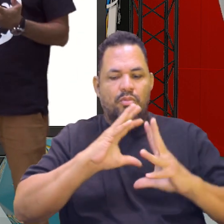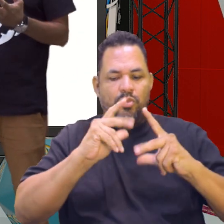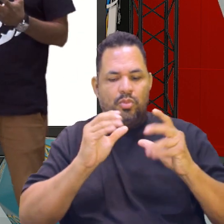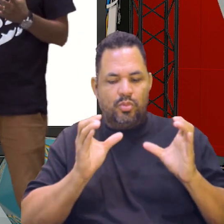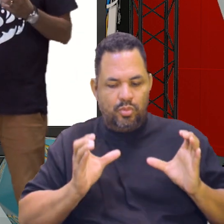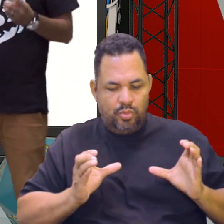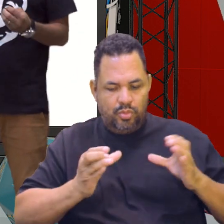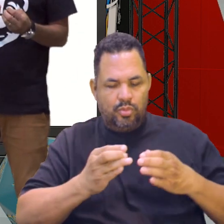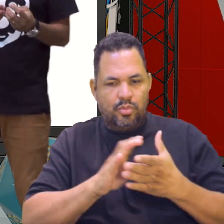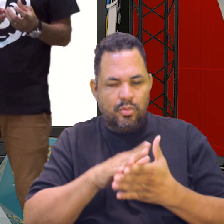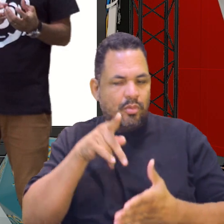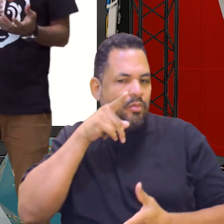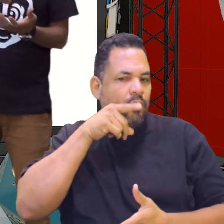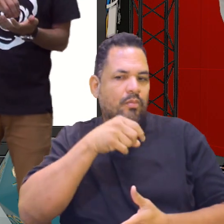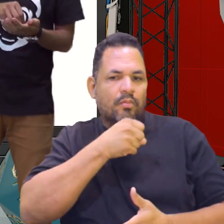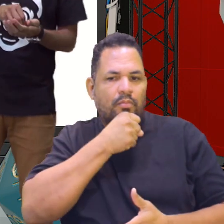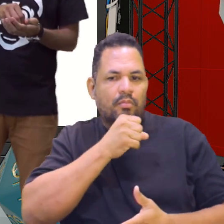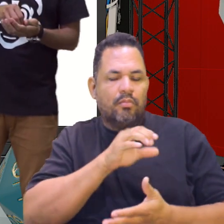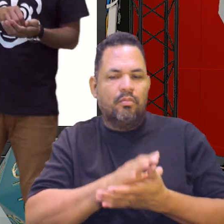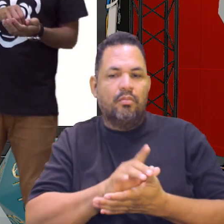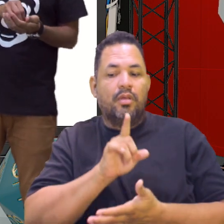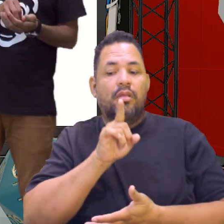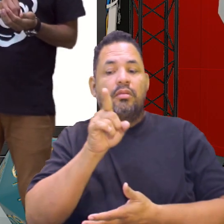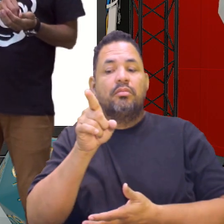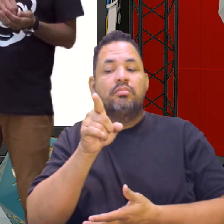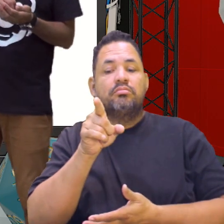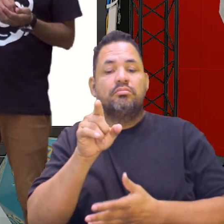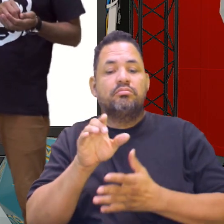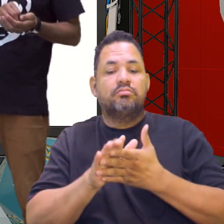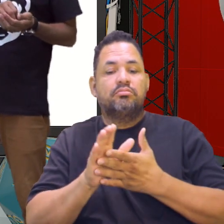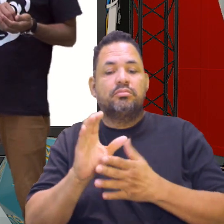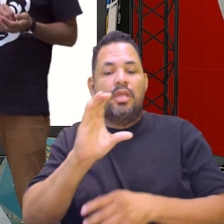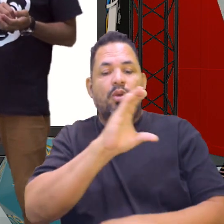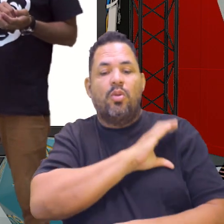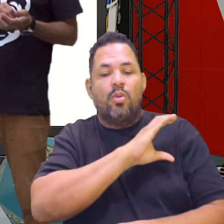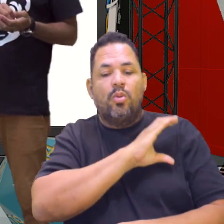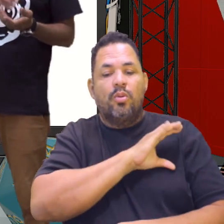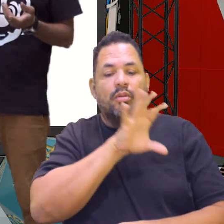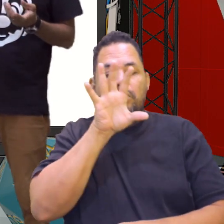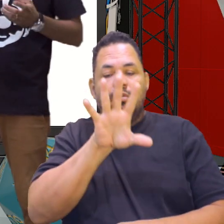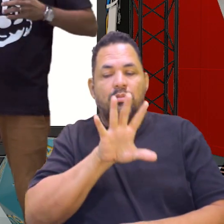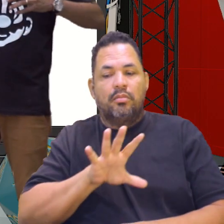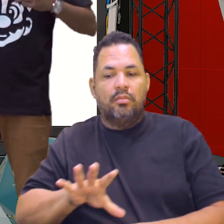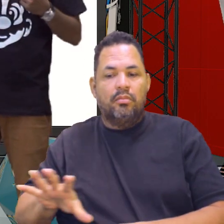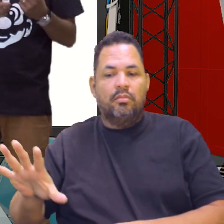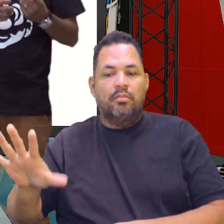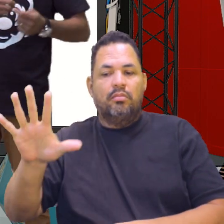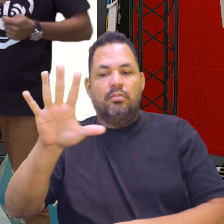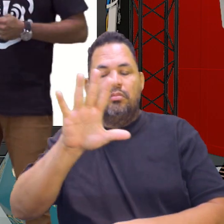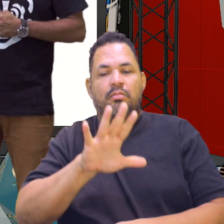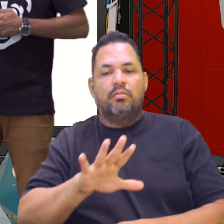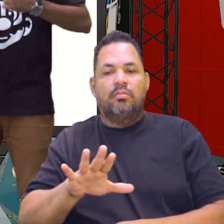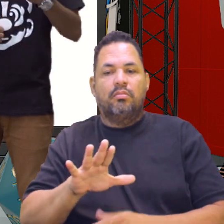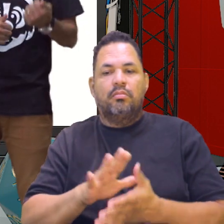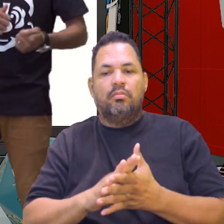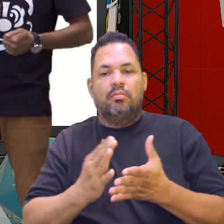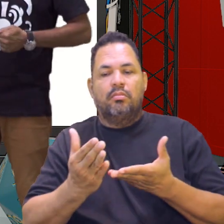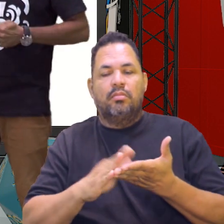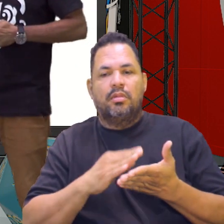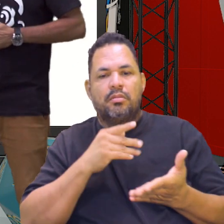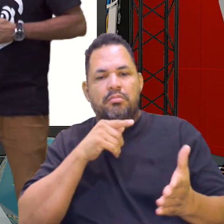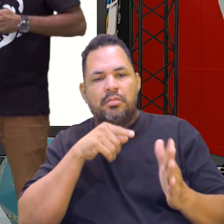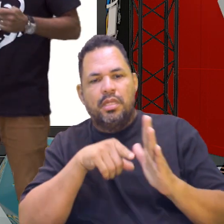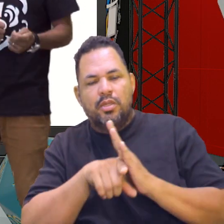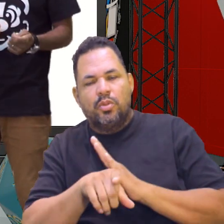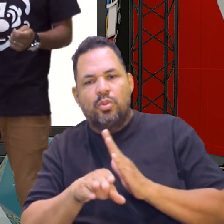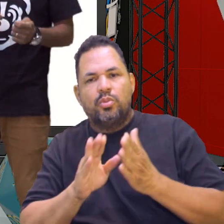um grupo de Porto Velho. Aí nós temos aí os coordenadores regionais, que são aqueles que estão aqui, que ligam, que pedem,